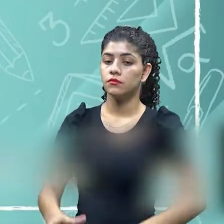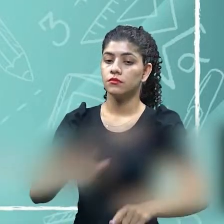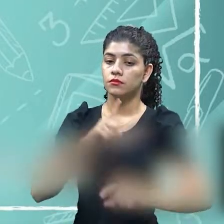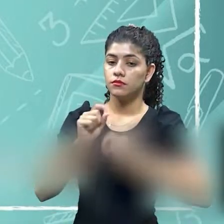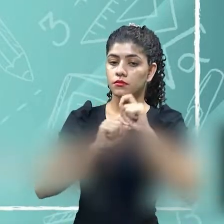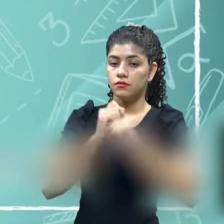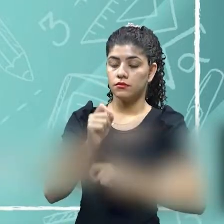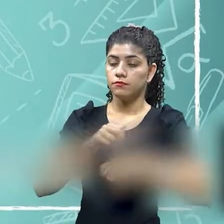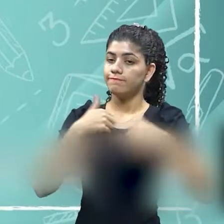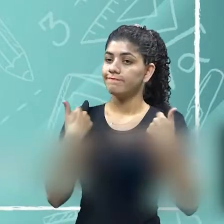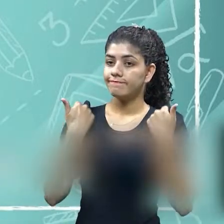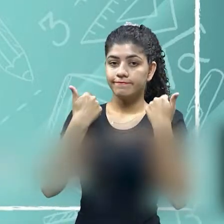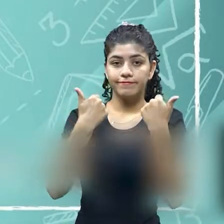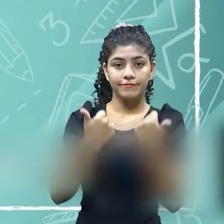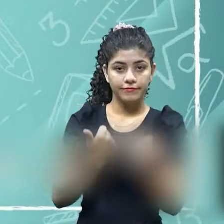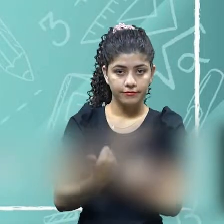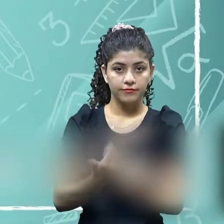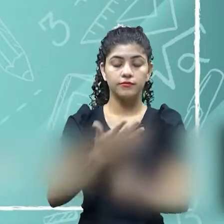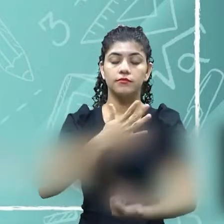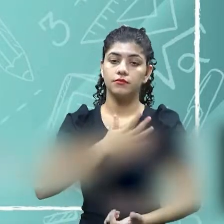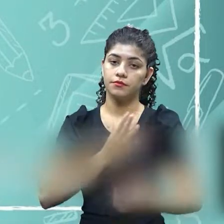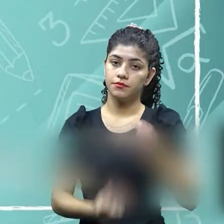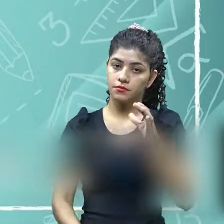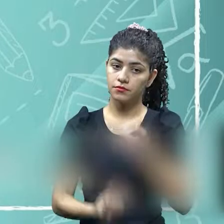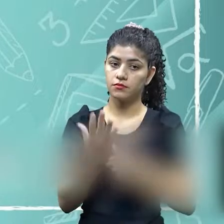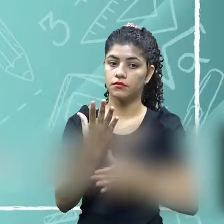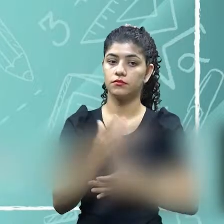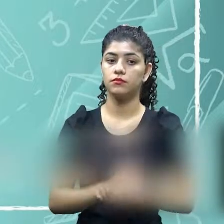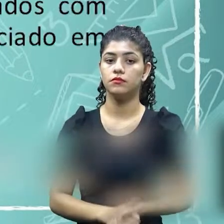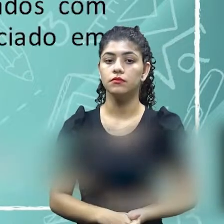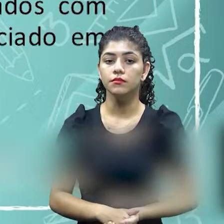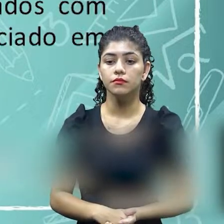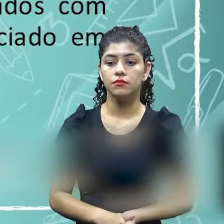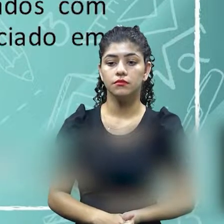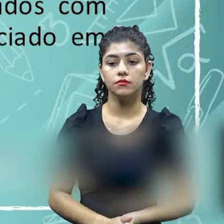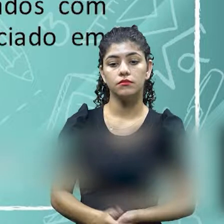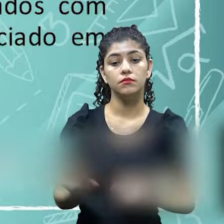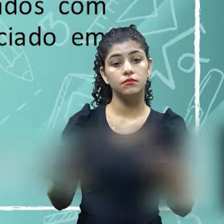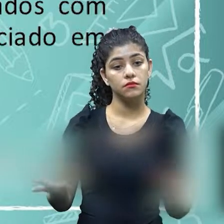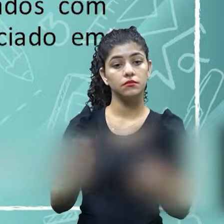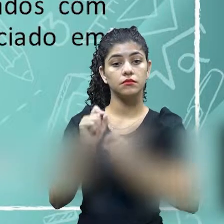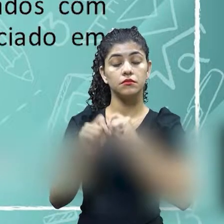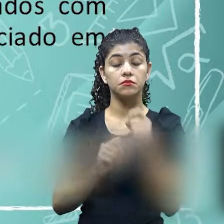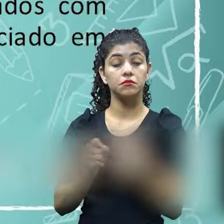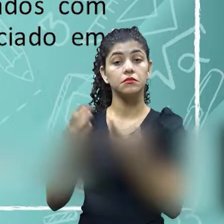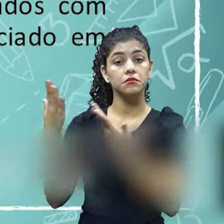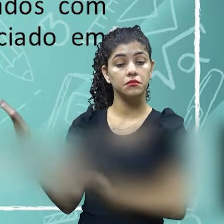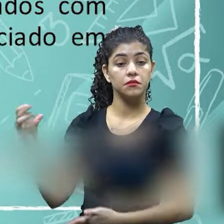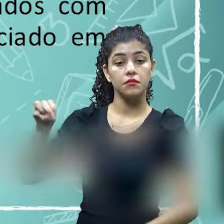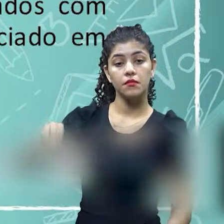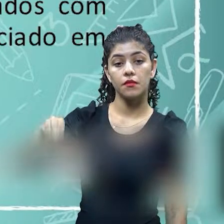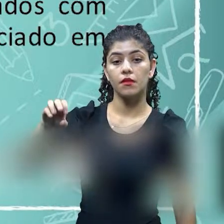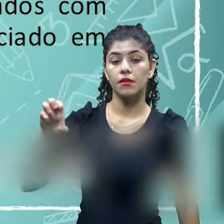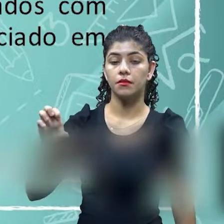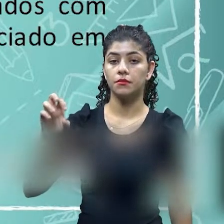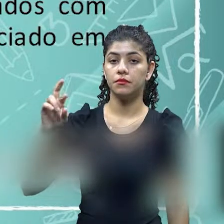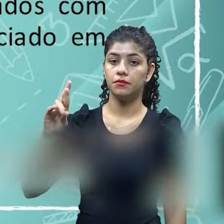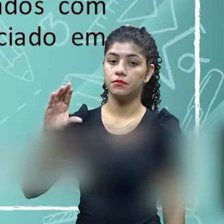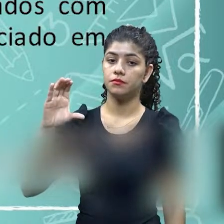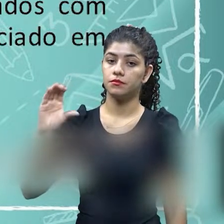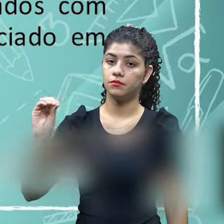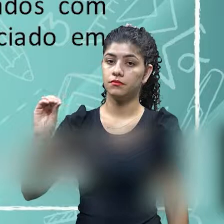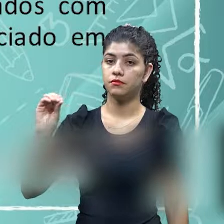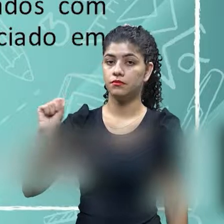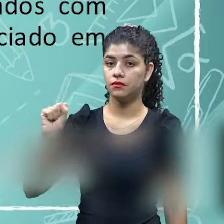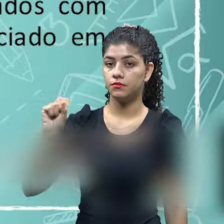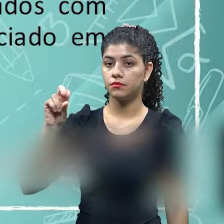certa forma, está implicando positivamente para a minha produção. E aqui vamos ver a Zona Livre Comércio Mercosul,